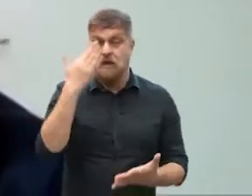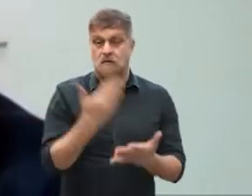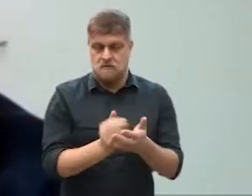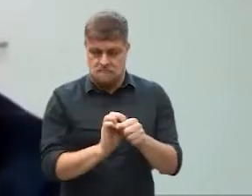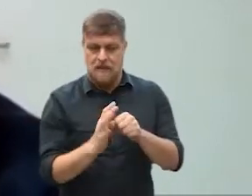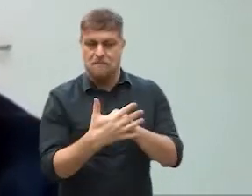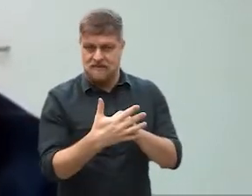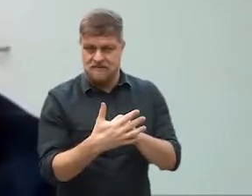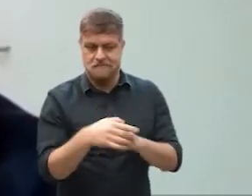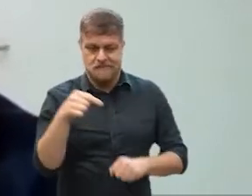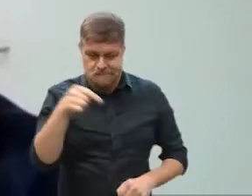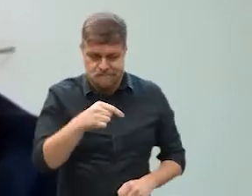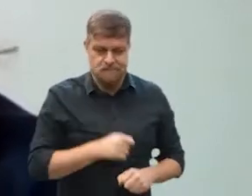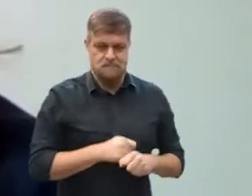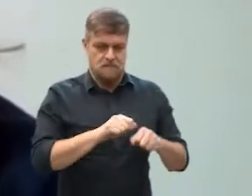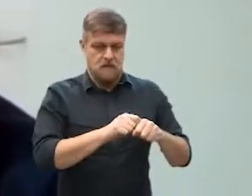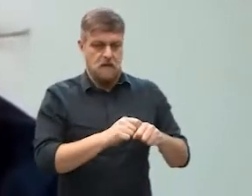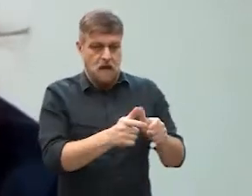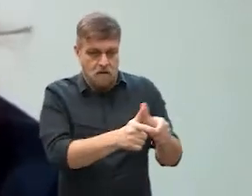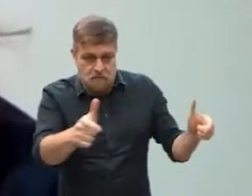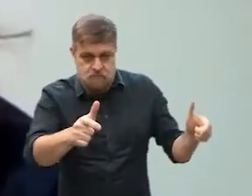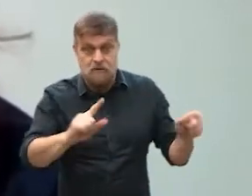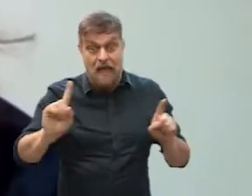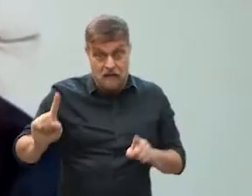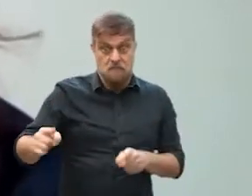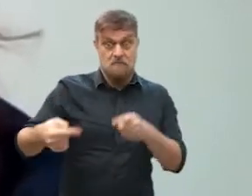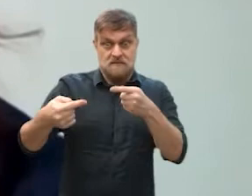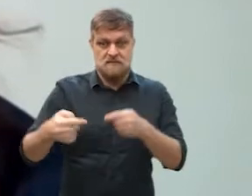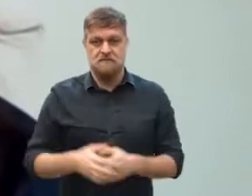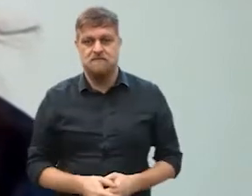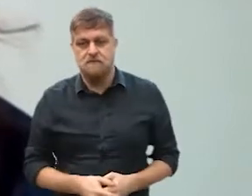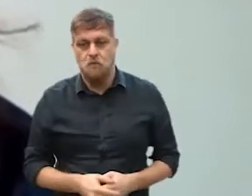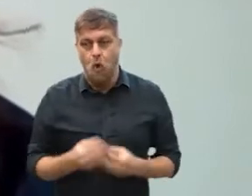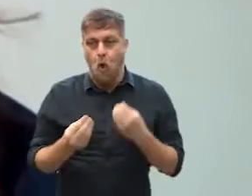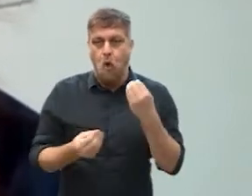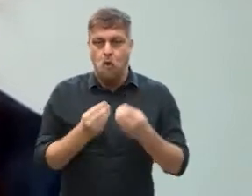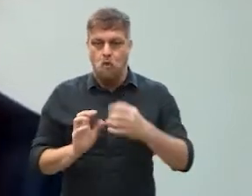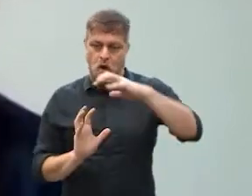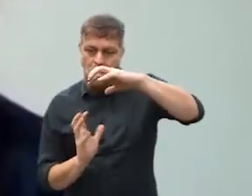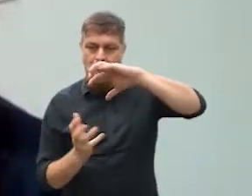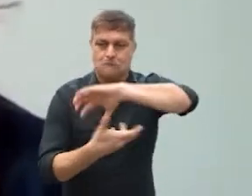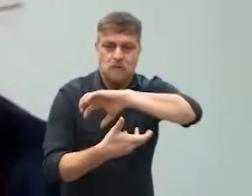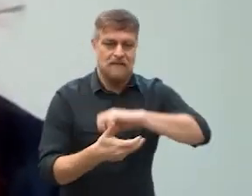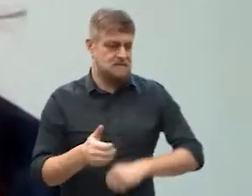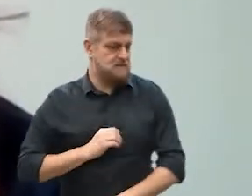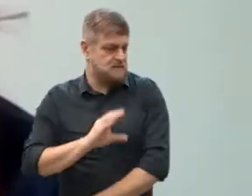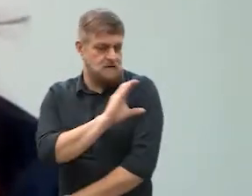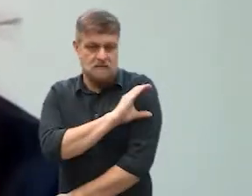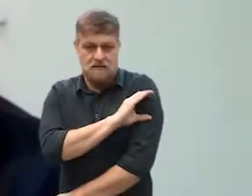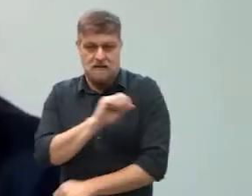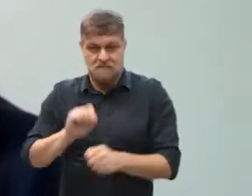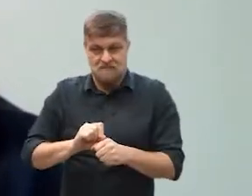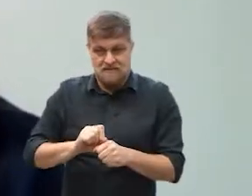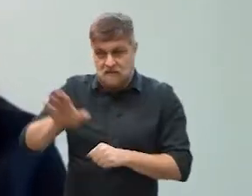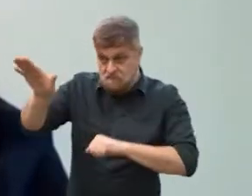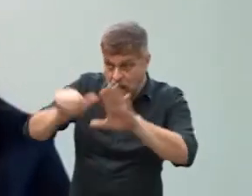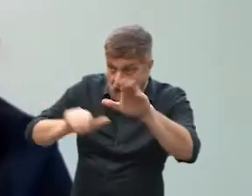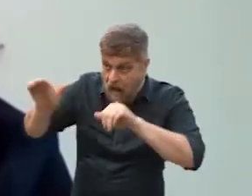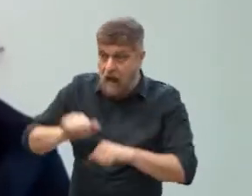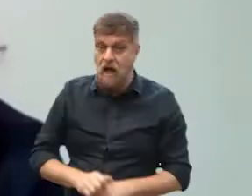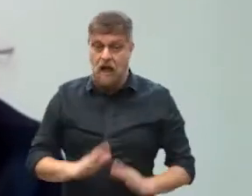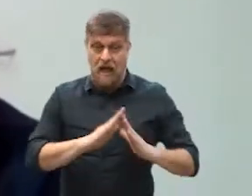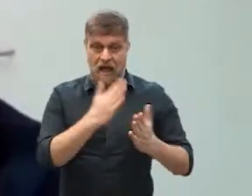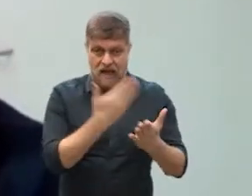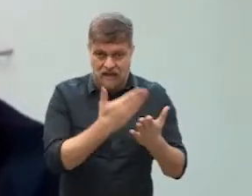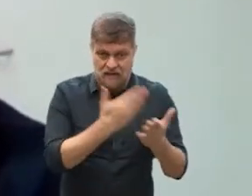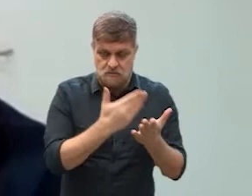pode aumentar, aliás, nesse período, e se tornar um grande desafio. O grande desafio da implementação é trazer esses estudantes de volta, aqueles, por exemplo, que deveriam